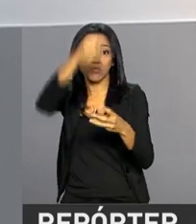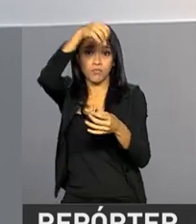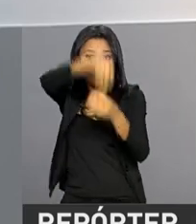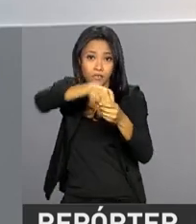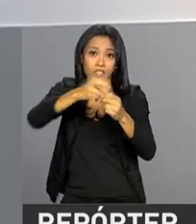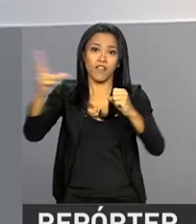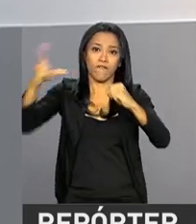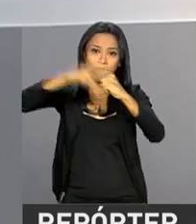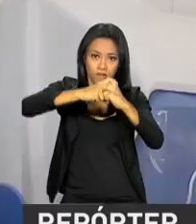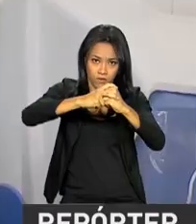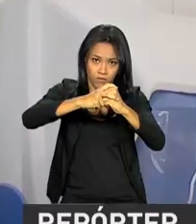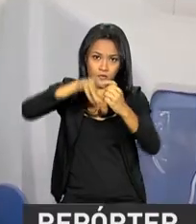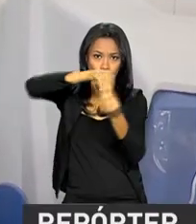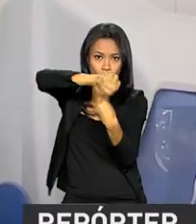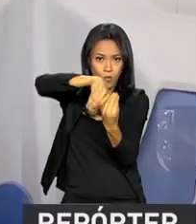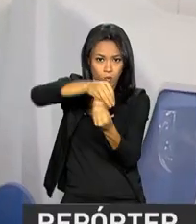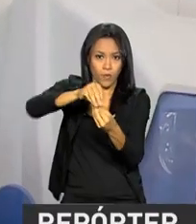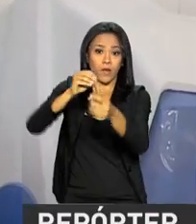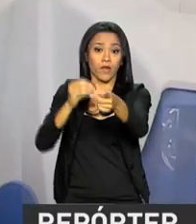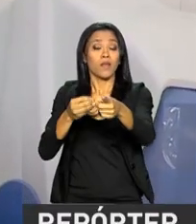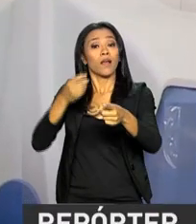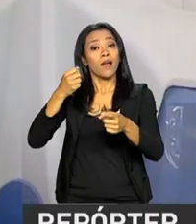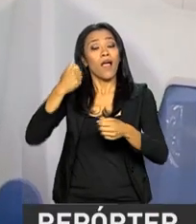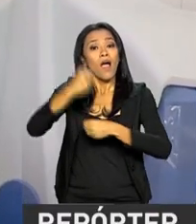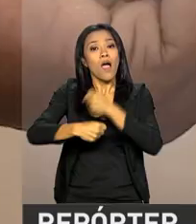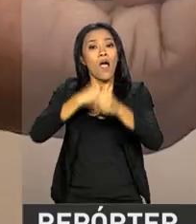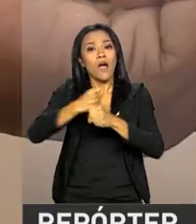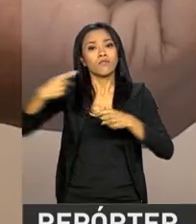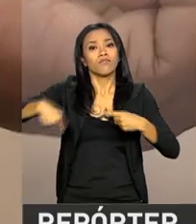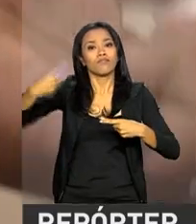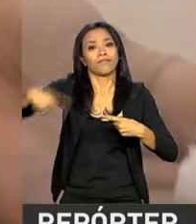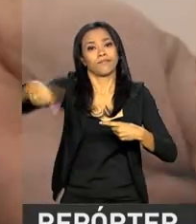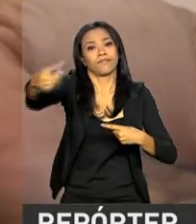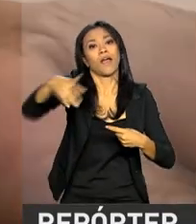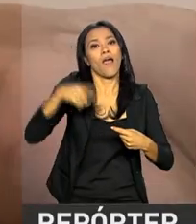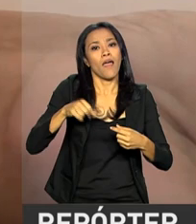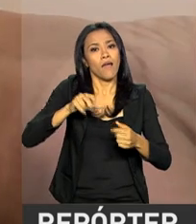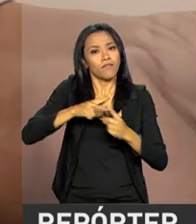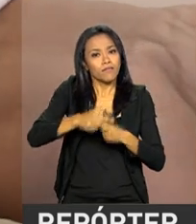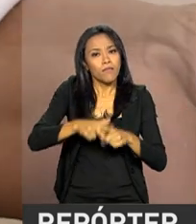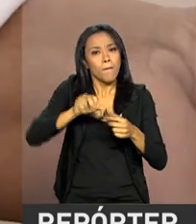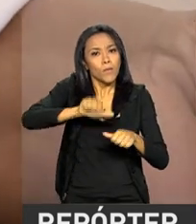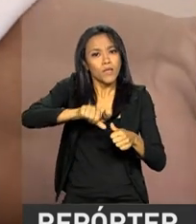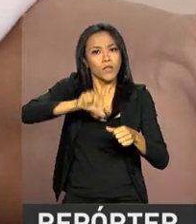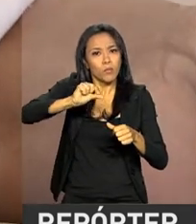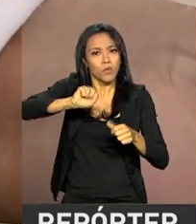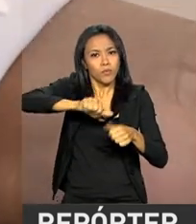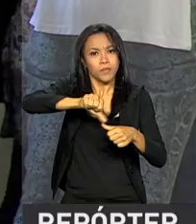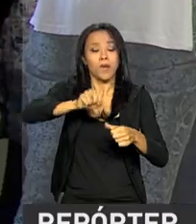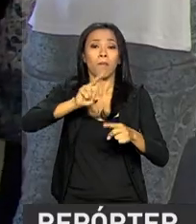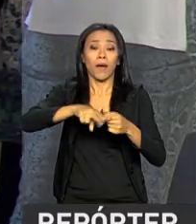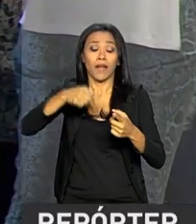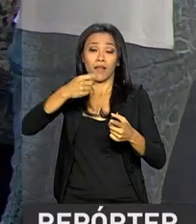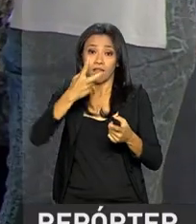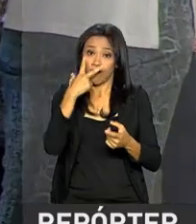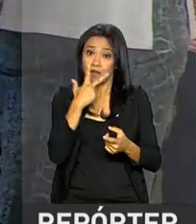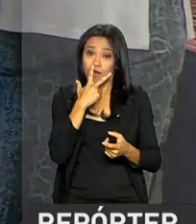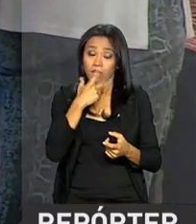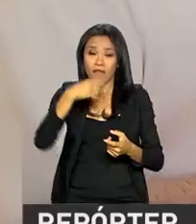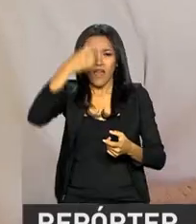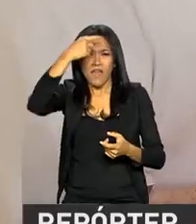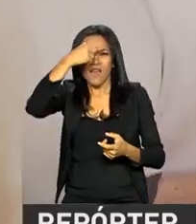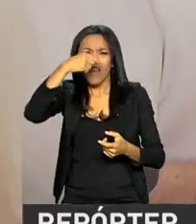combinação a cada ano a imunização é modificada para garantir a proteção contra as cepas virais de gripe em circulação